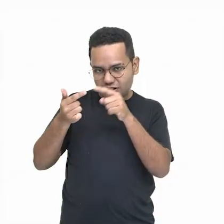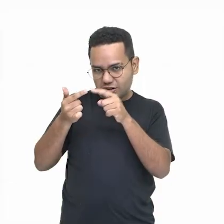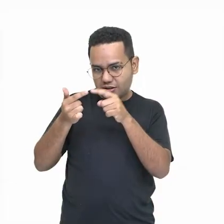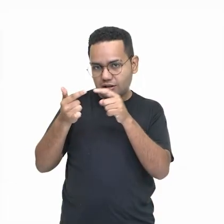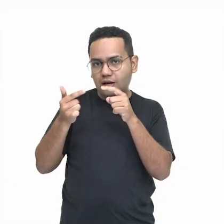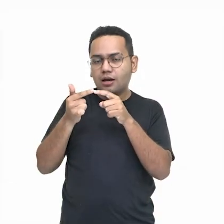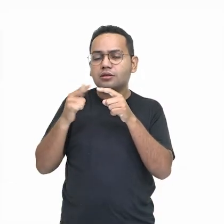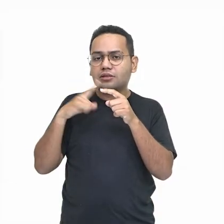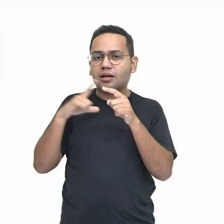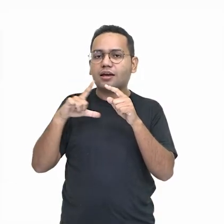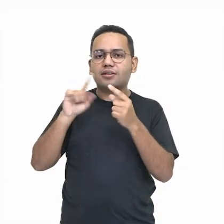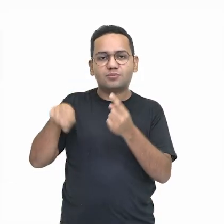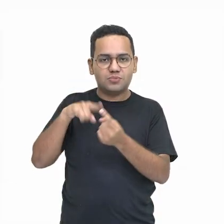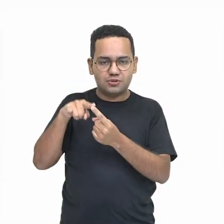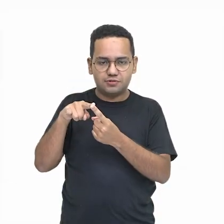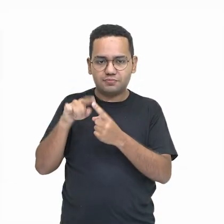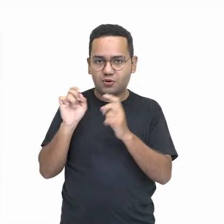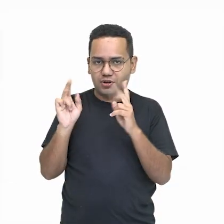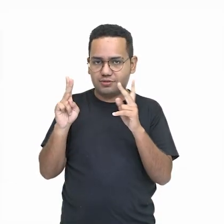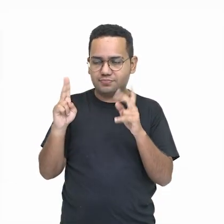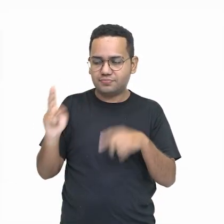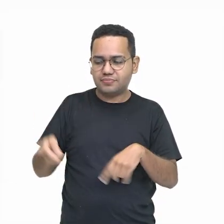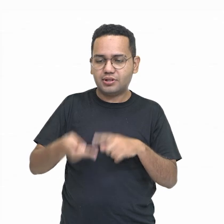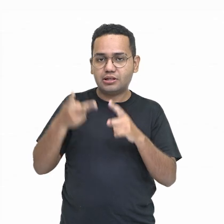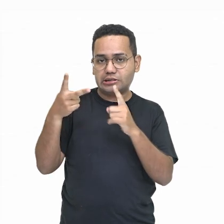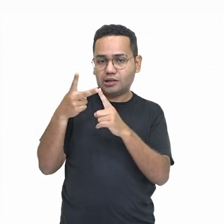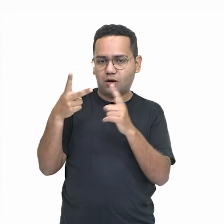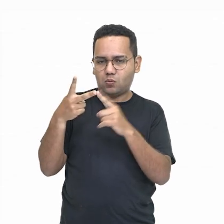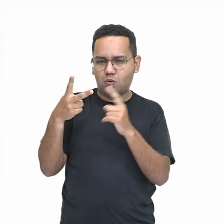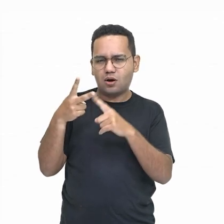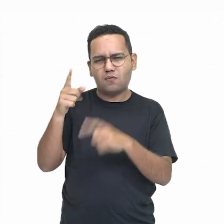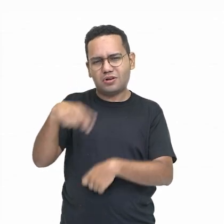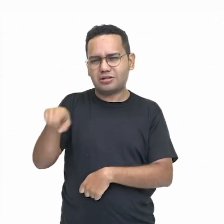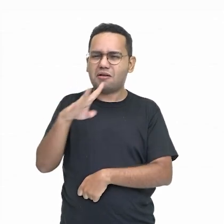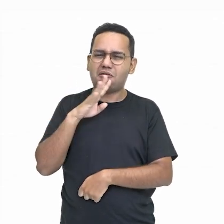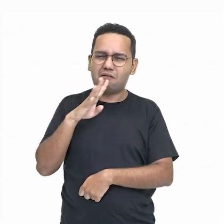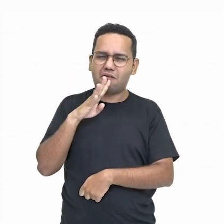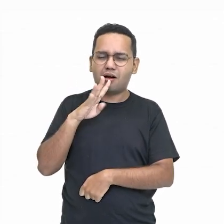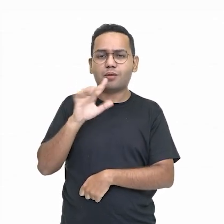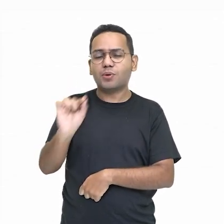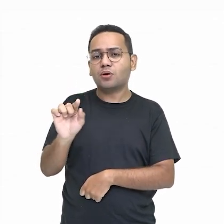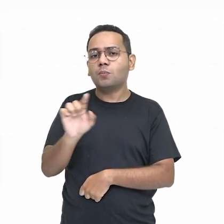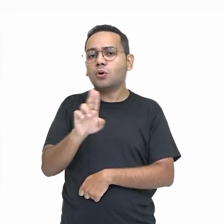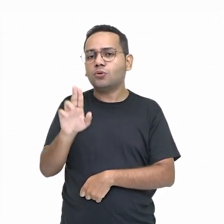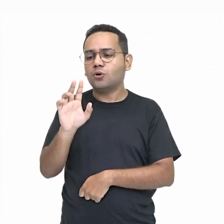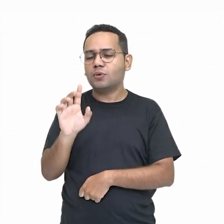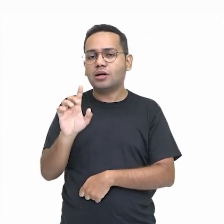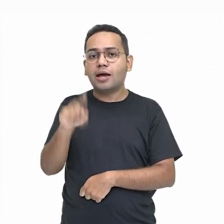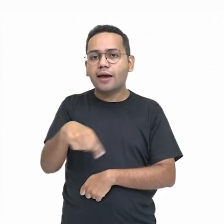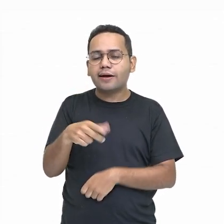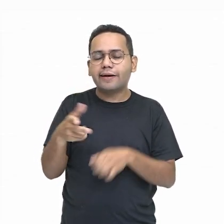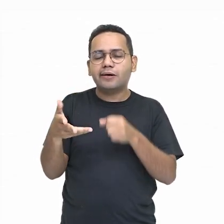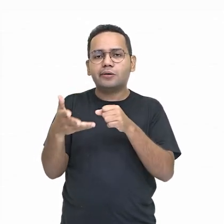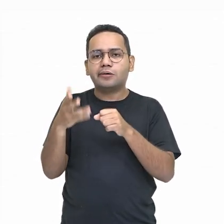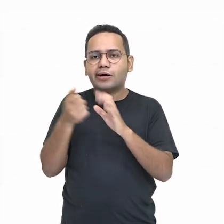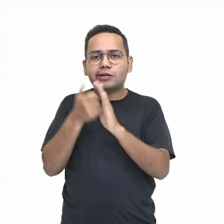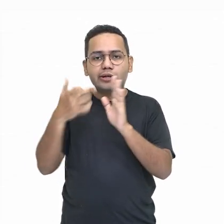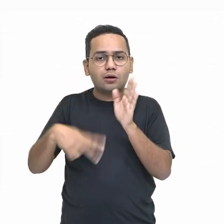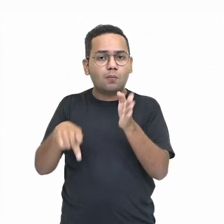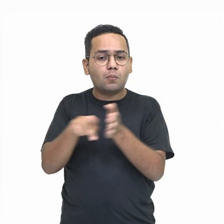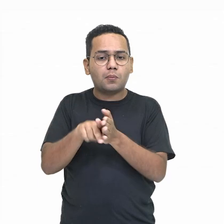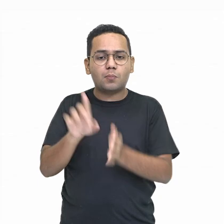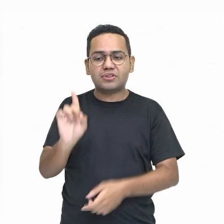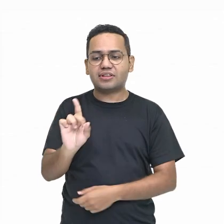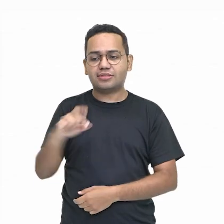Na segunda lei, olha só, conhecida também como lei fundamental da